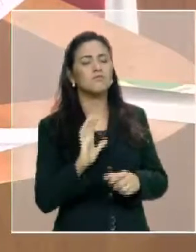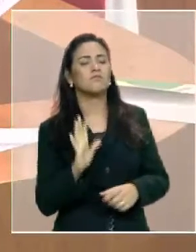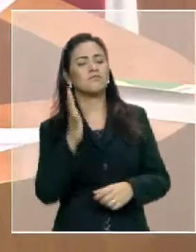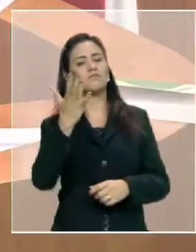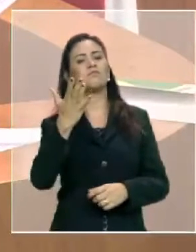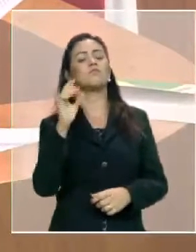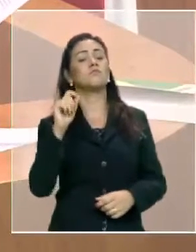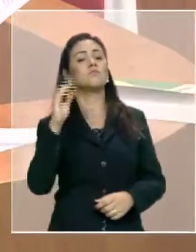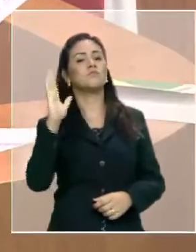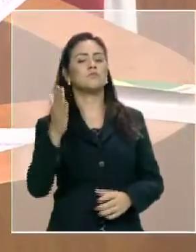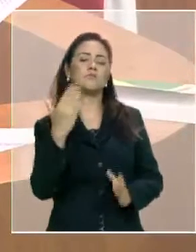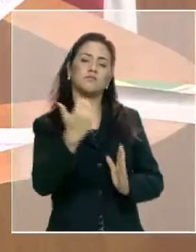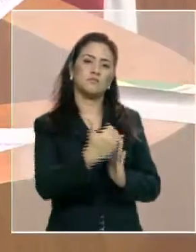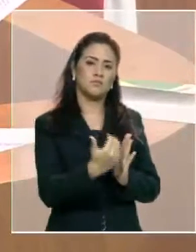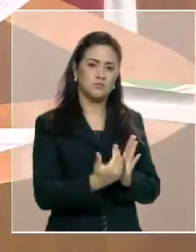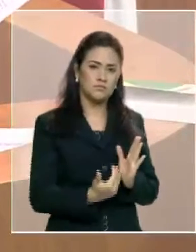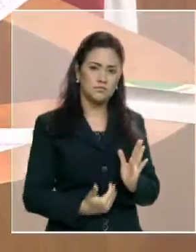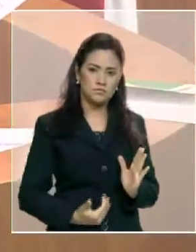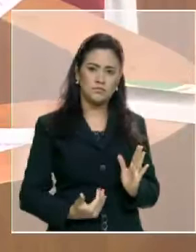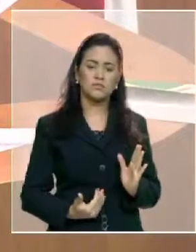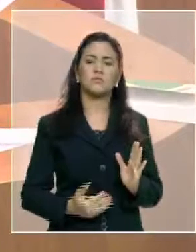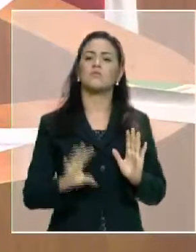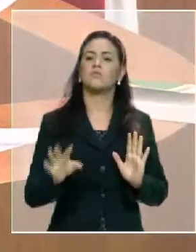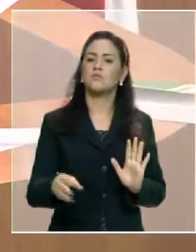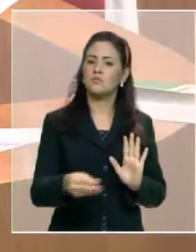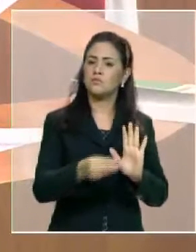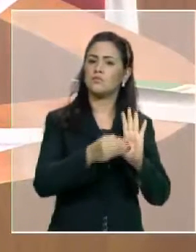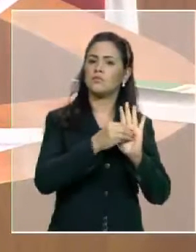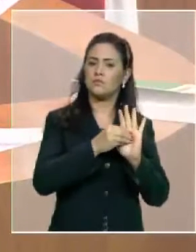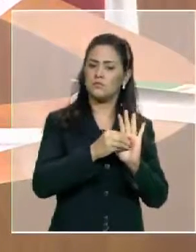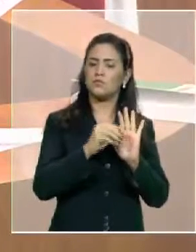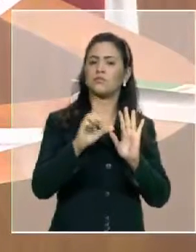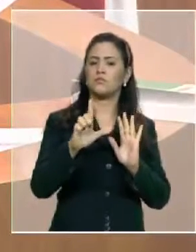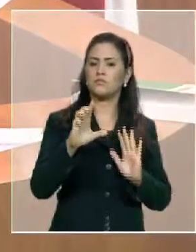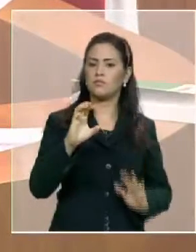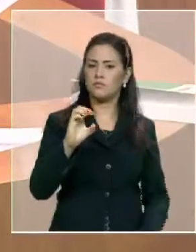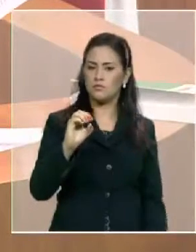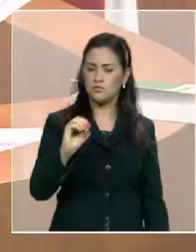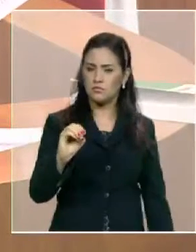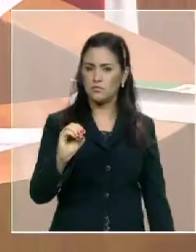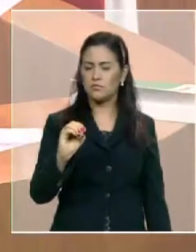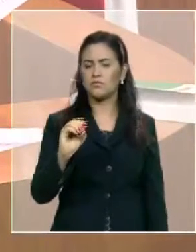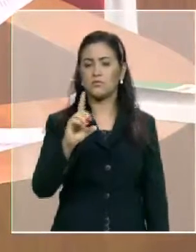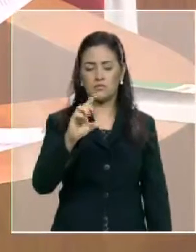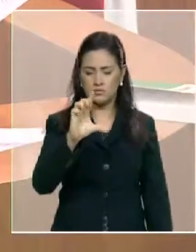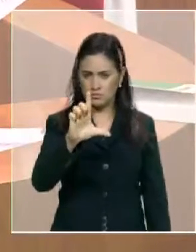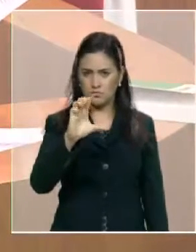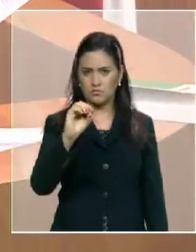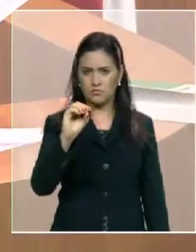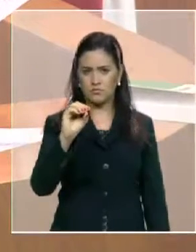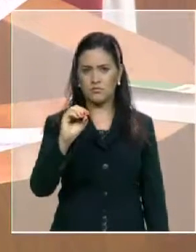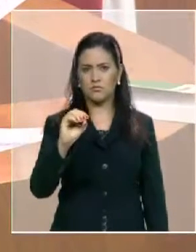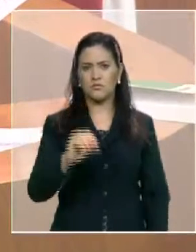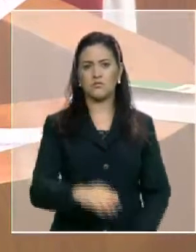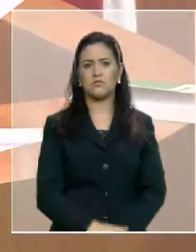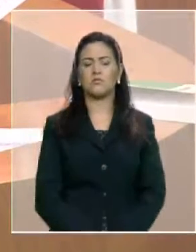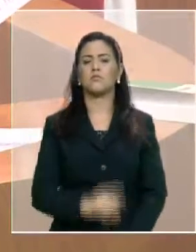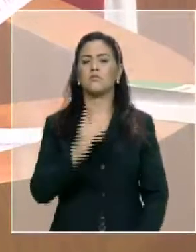incluída por emendas parlamentares e lei orçamentária, em montante correspondente a